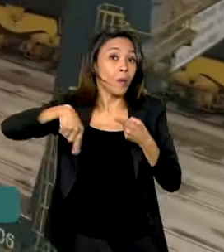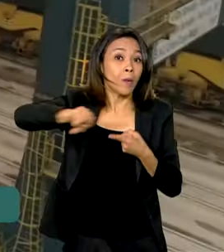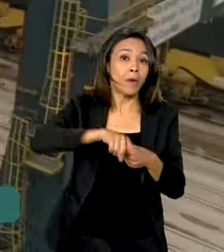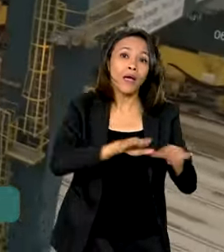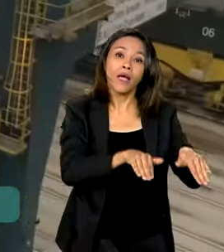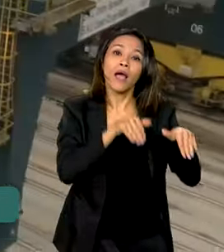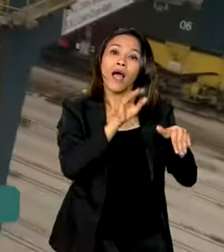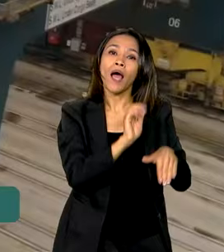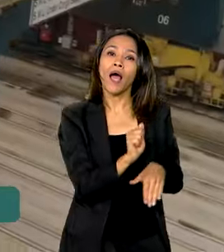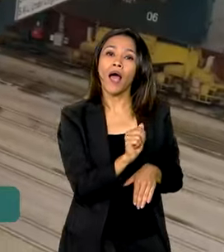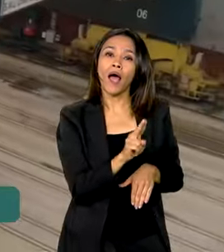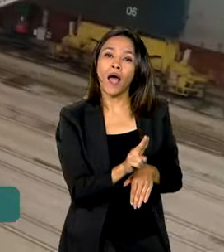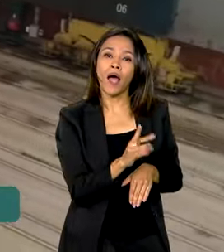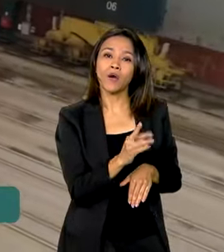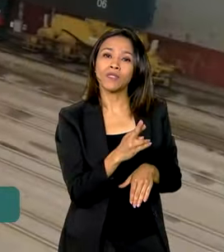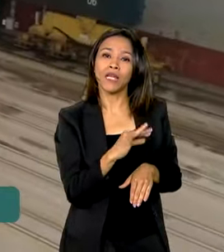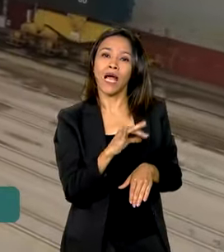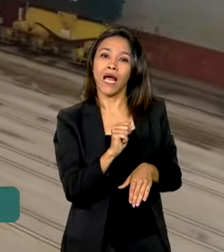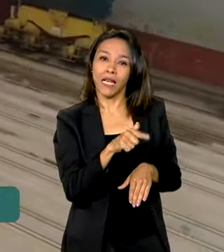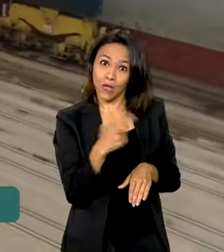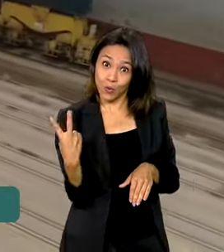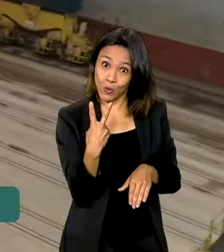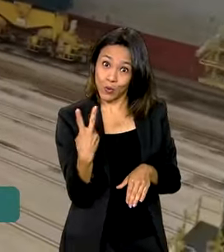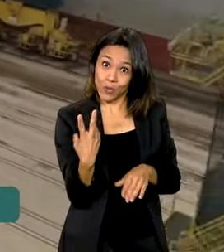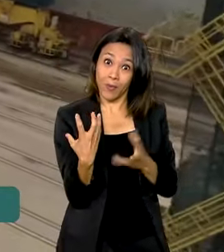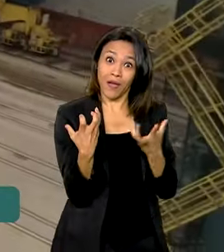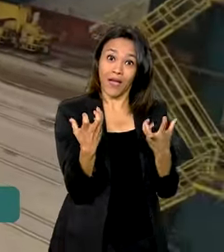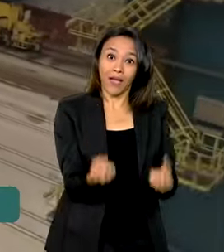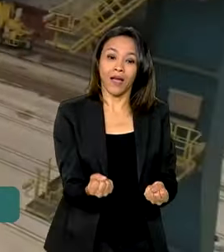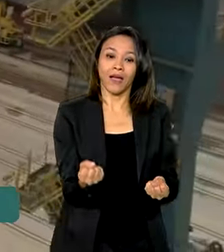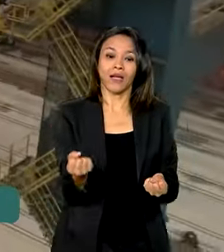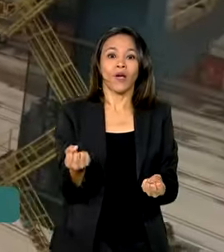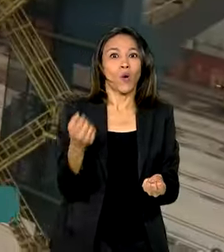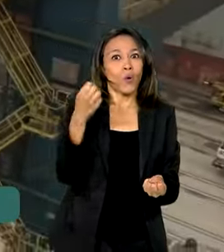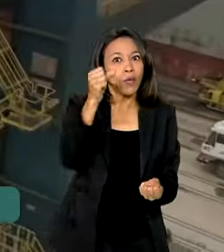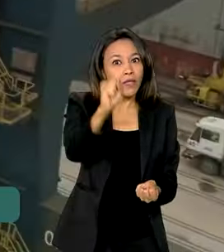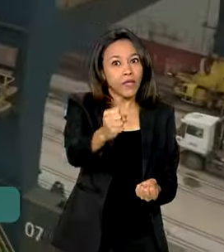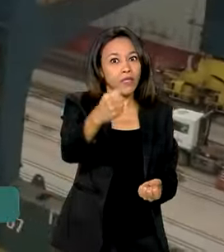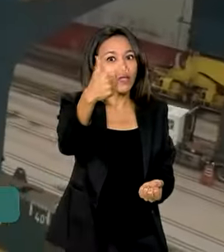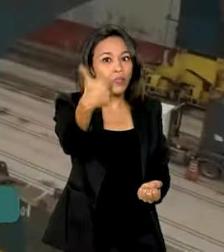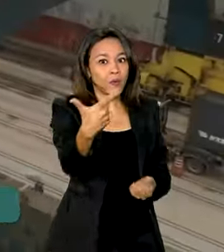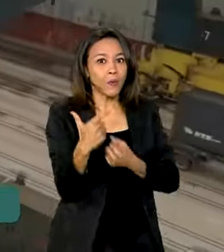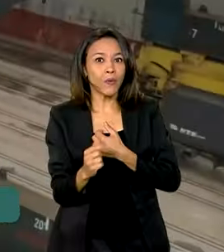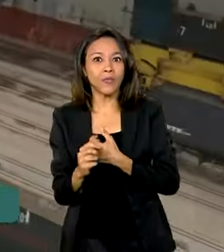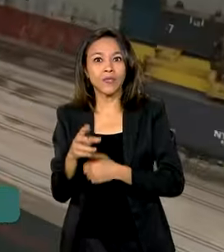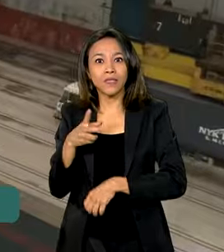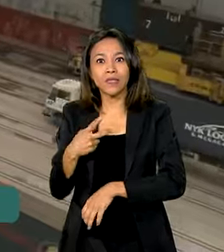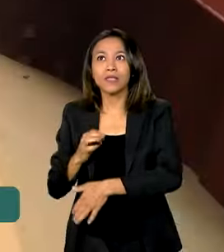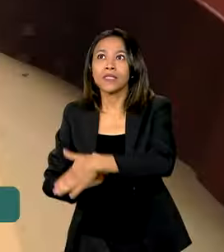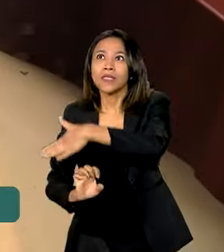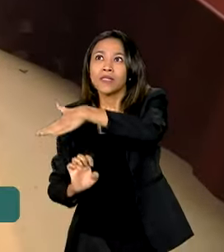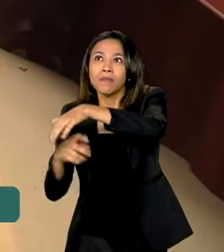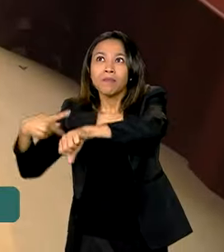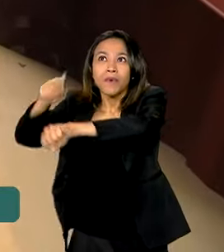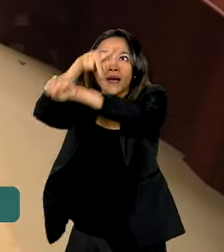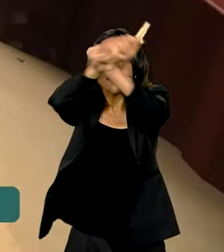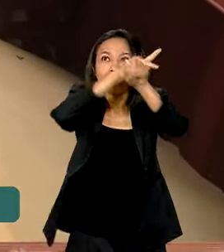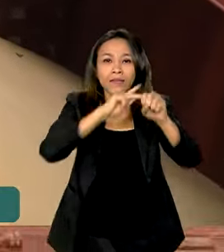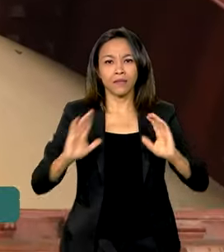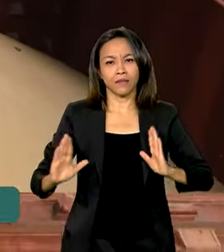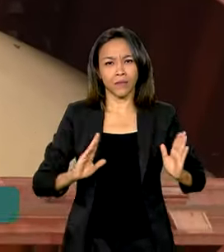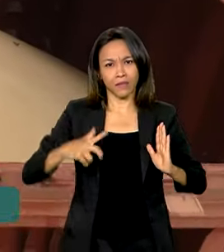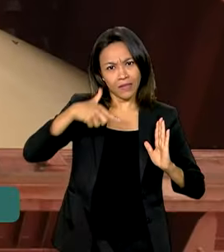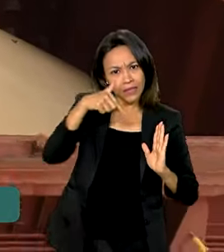últimos a ingressar neste grupo. A conquista de mais 82 clientes internacionais em 7 meses supera